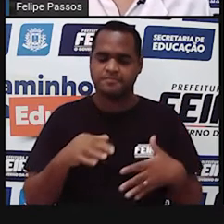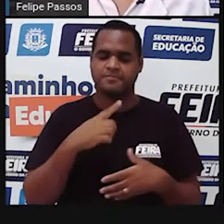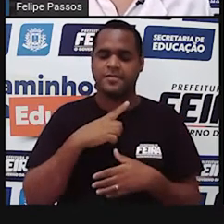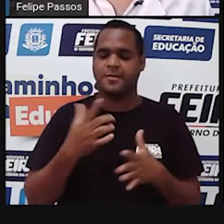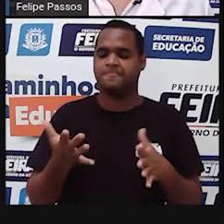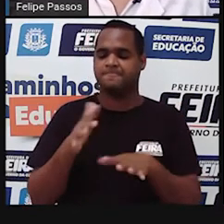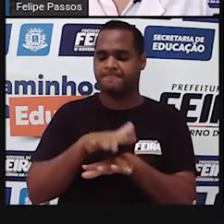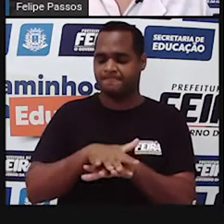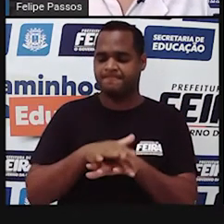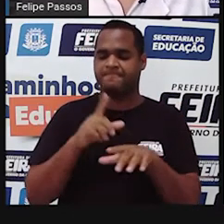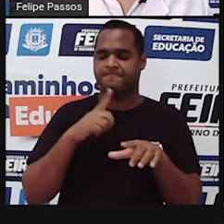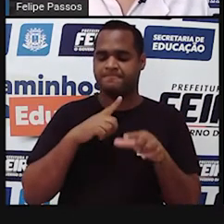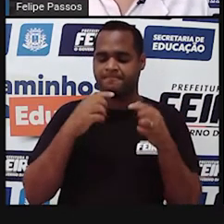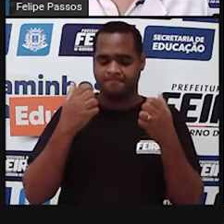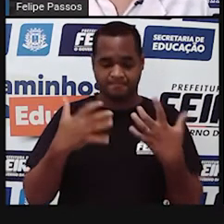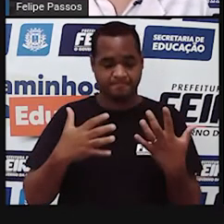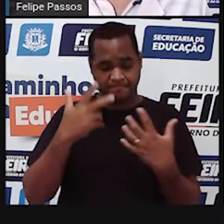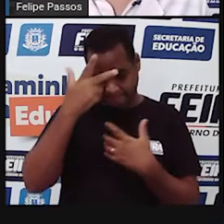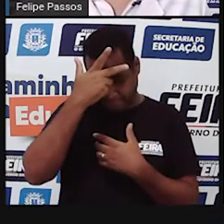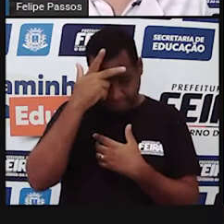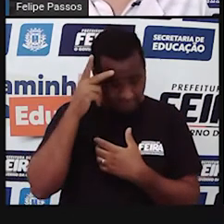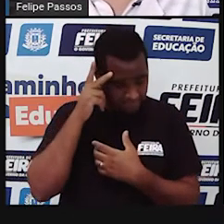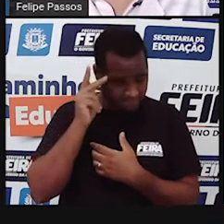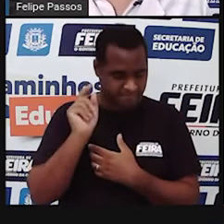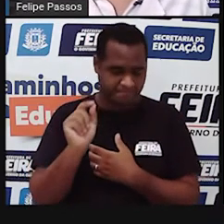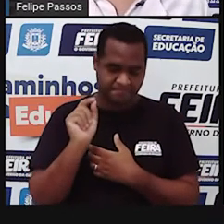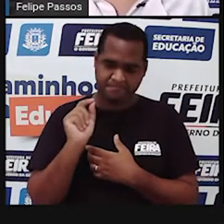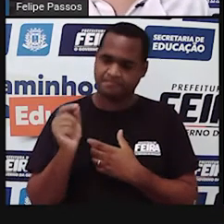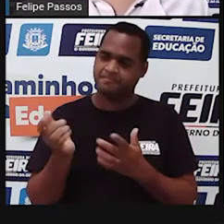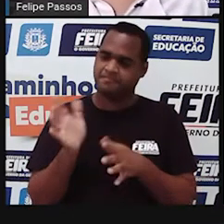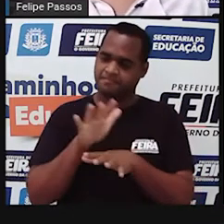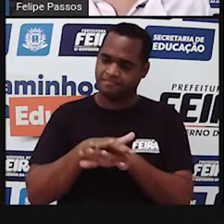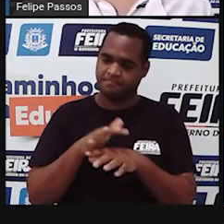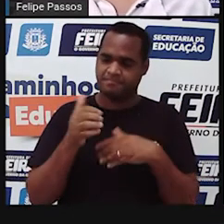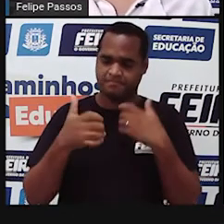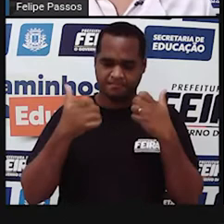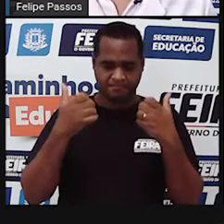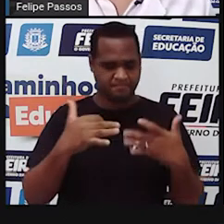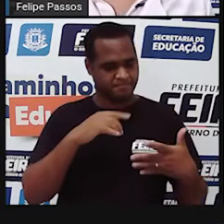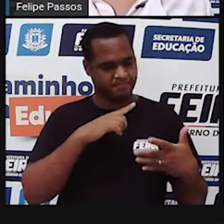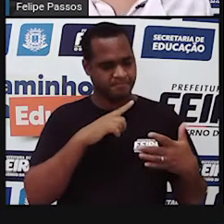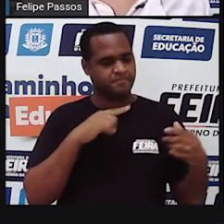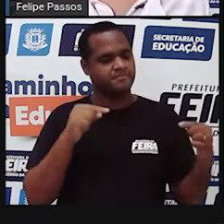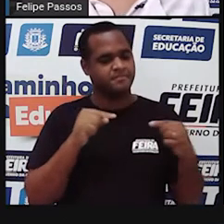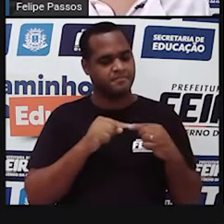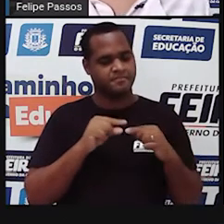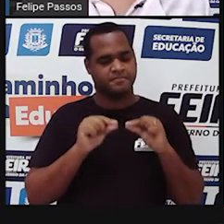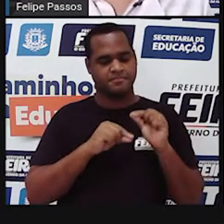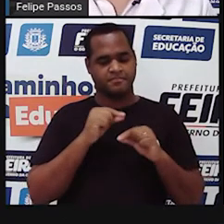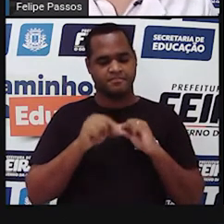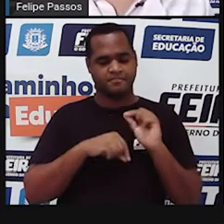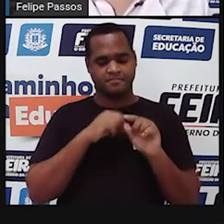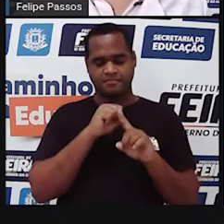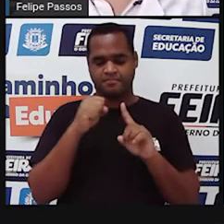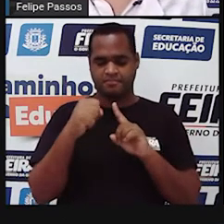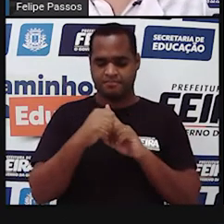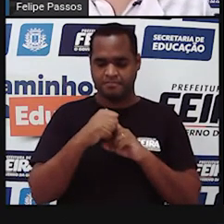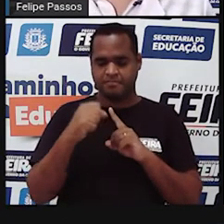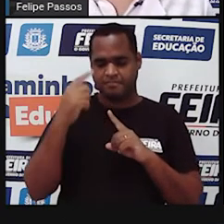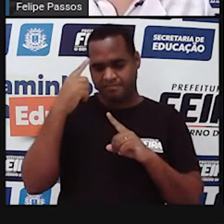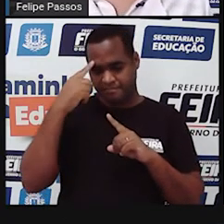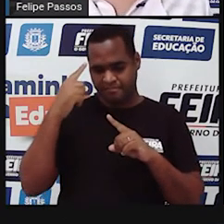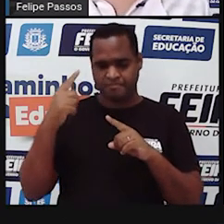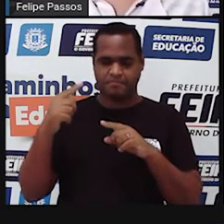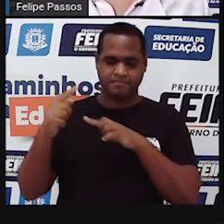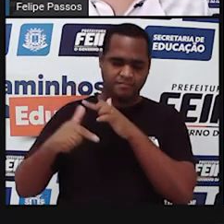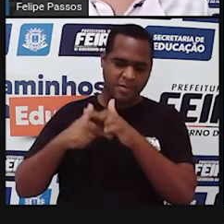inclusão. Coloque essas pessoas de classes menos favorecidas na sociedade, no mercado de trabalho,